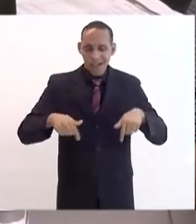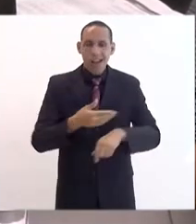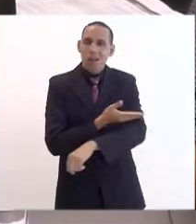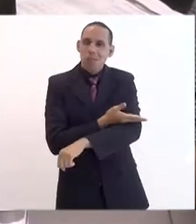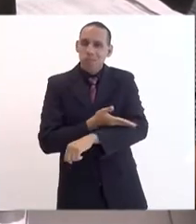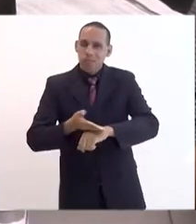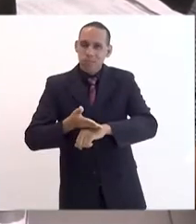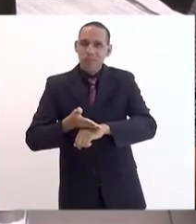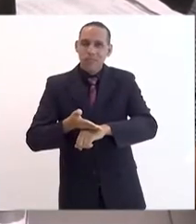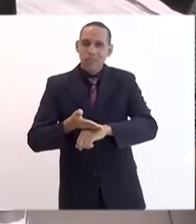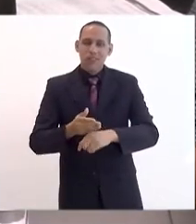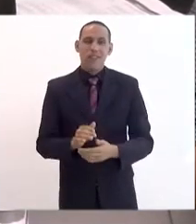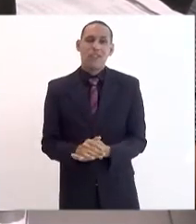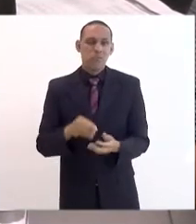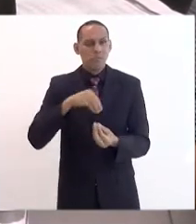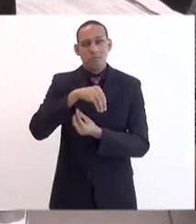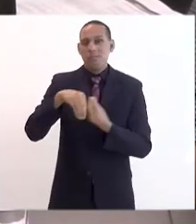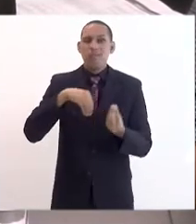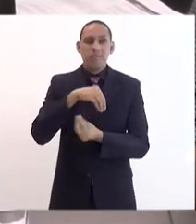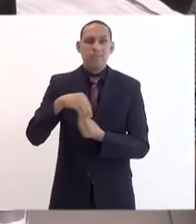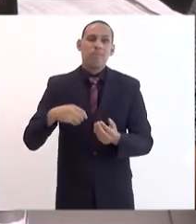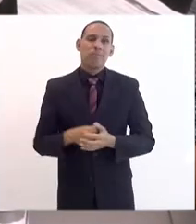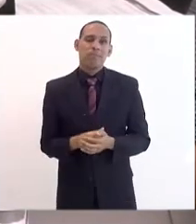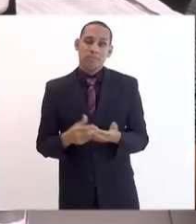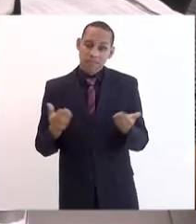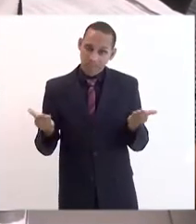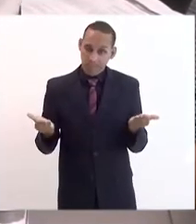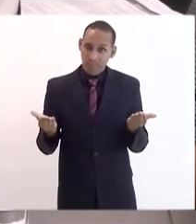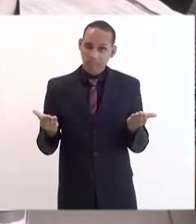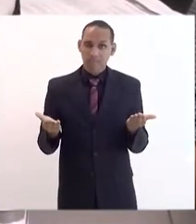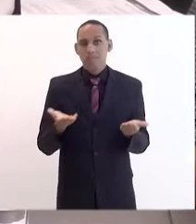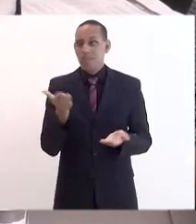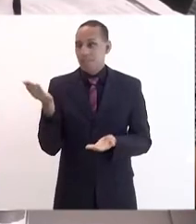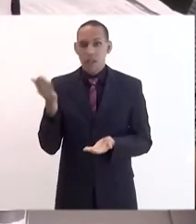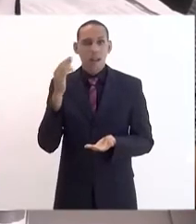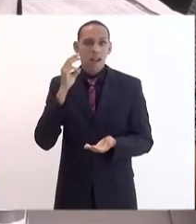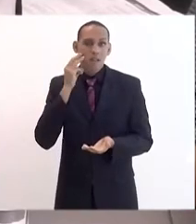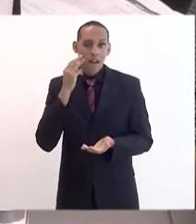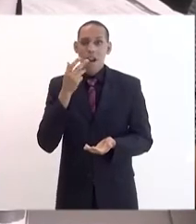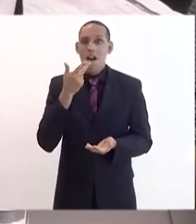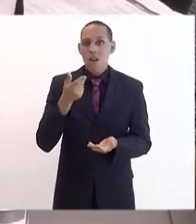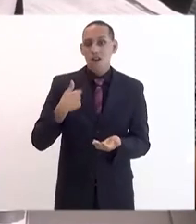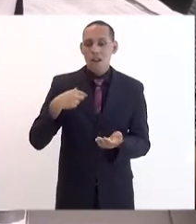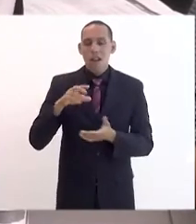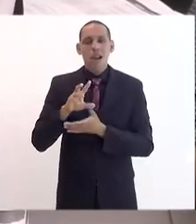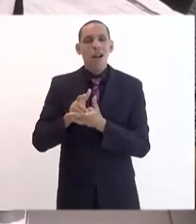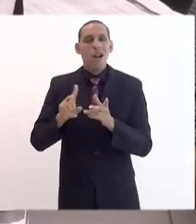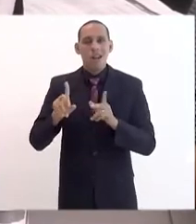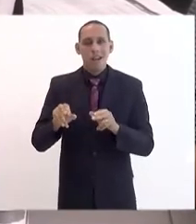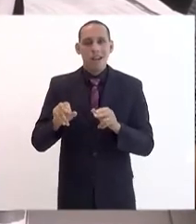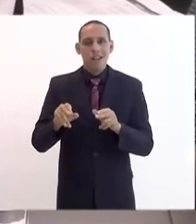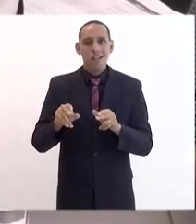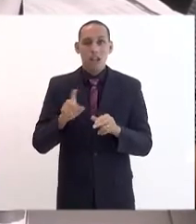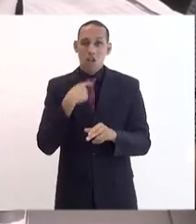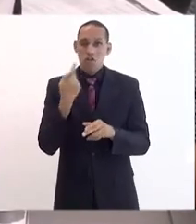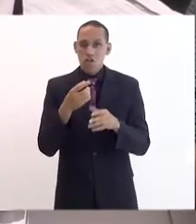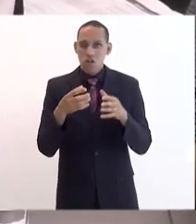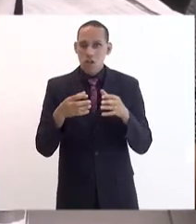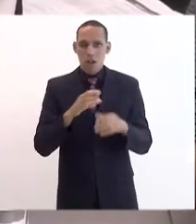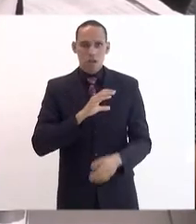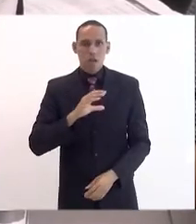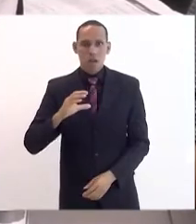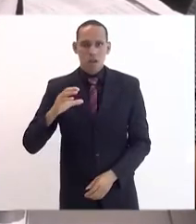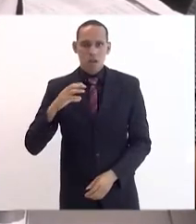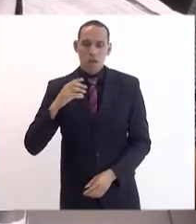hoje, híbridas. Então, foi o que o Valdec falou, estou dizendo exatamente no caso da nossa comissão, a gente